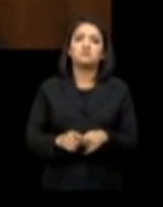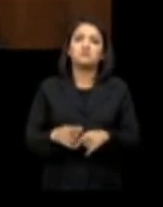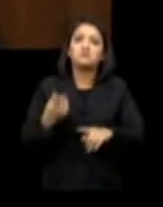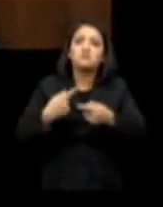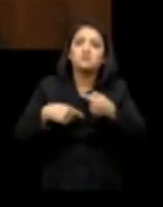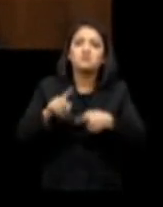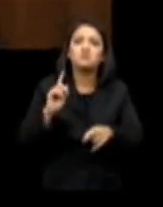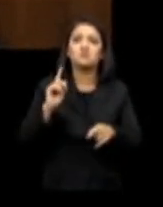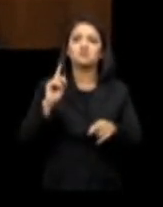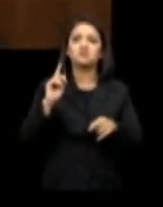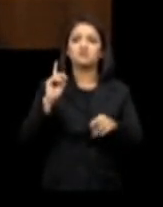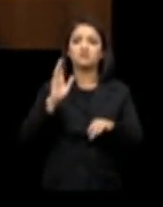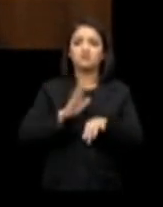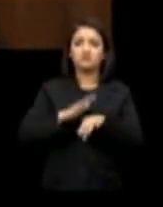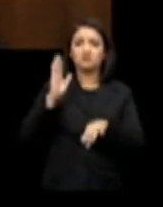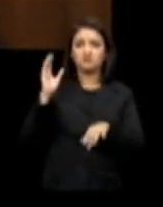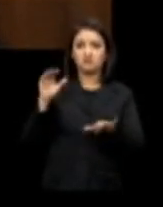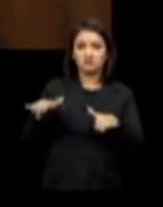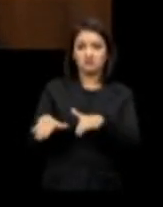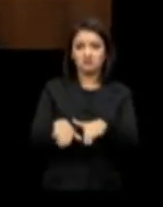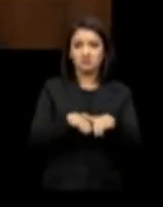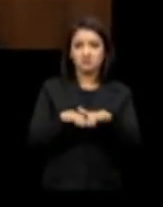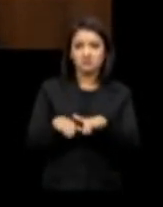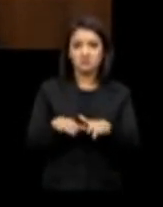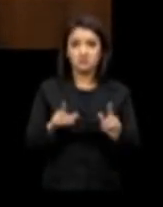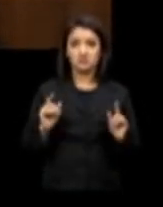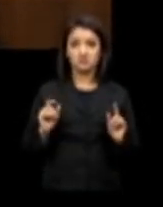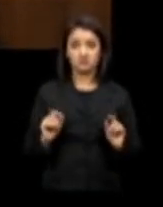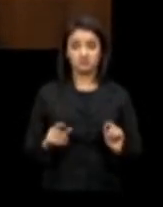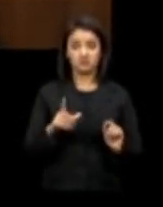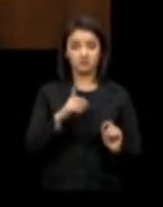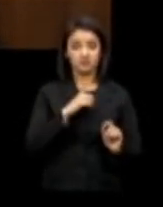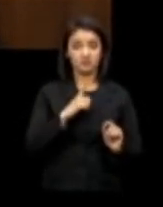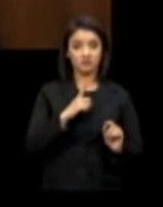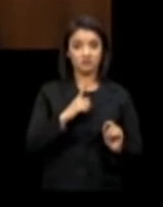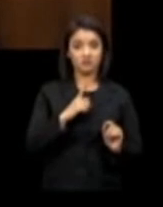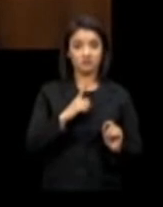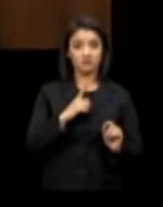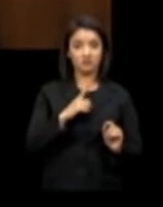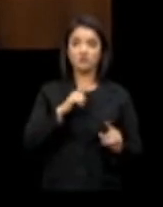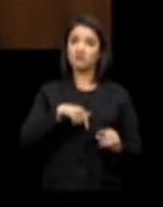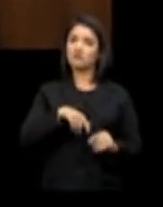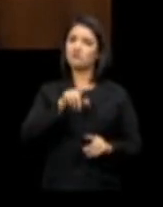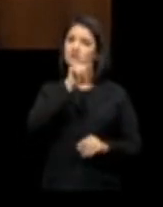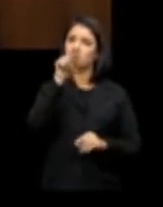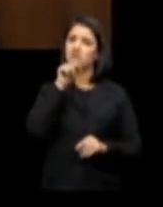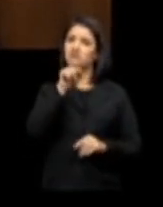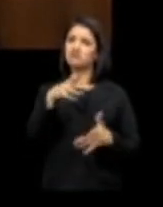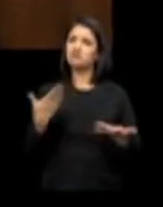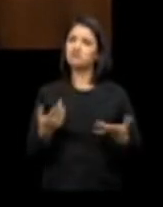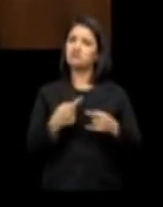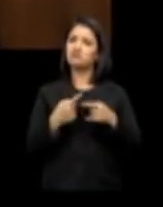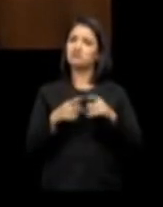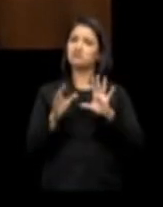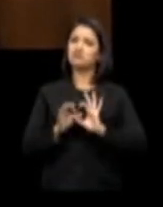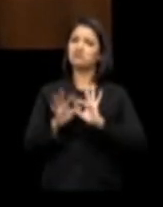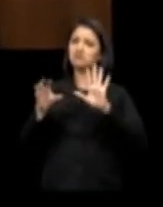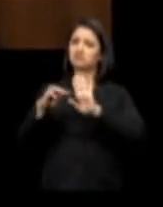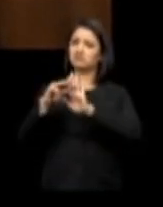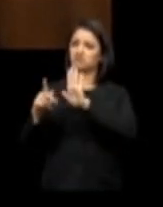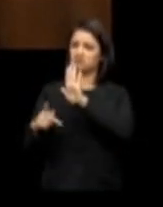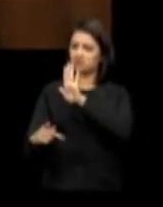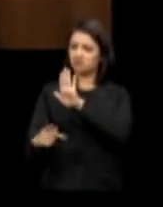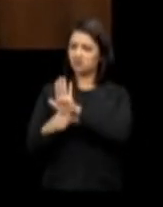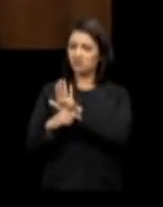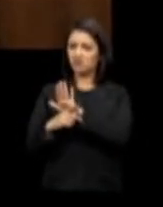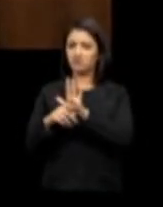estrito, o caráter amostral da PNAD contínua tornaria em si questionável a autorização dada pela MP